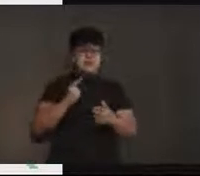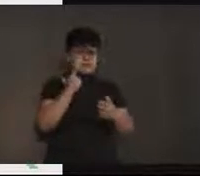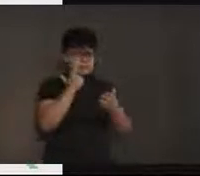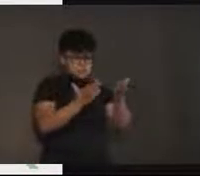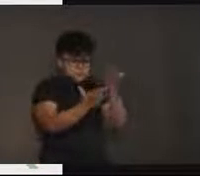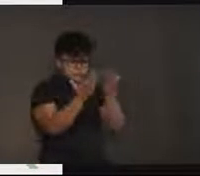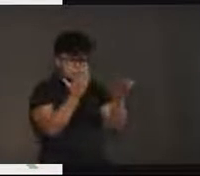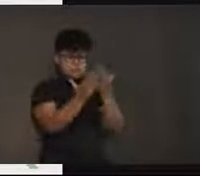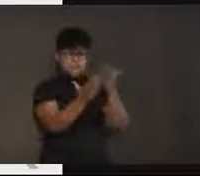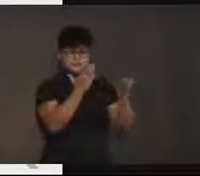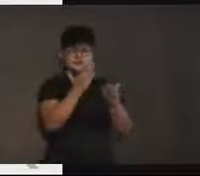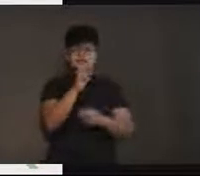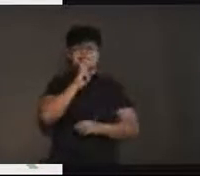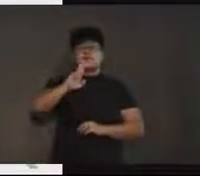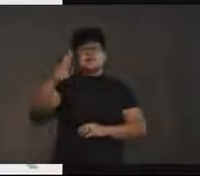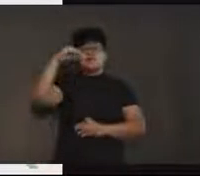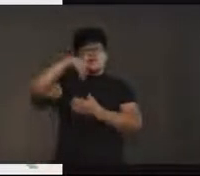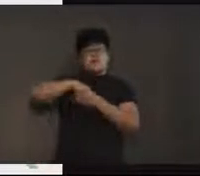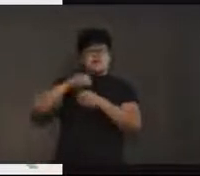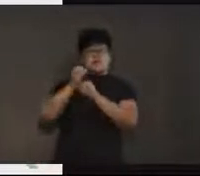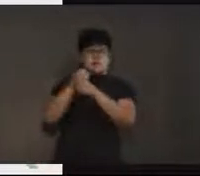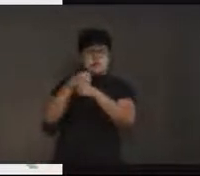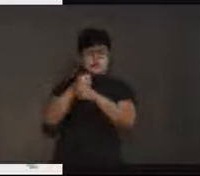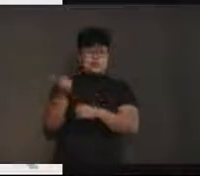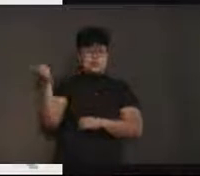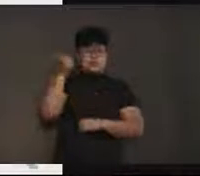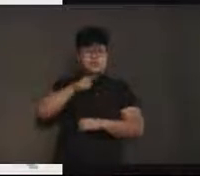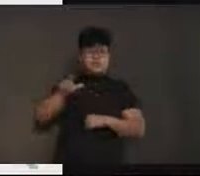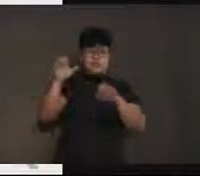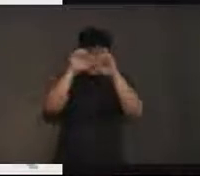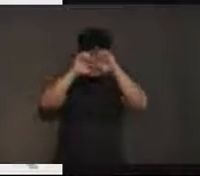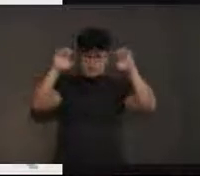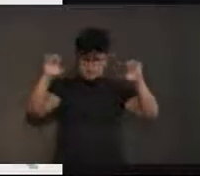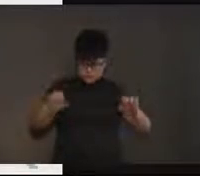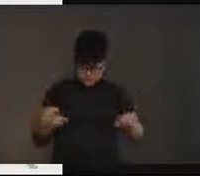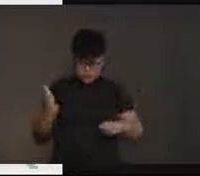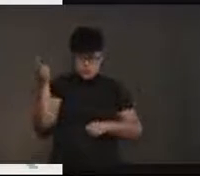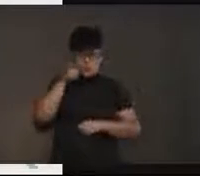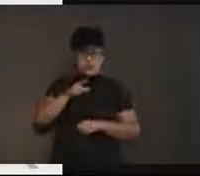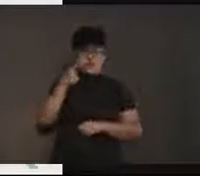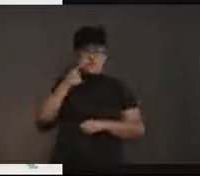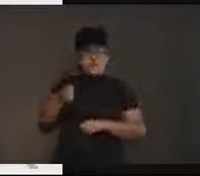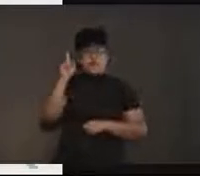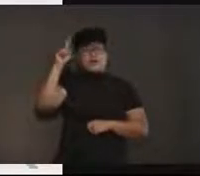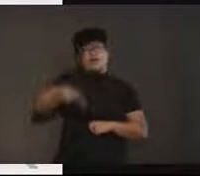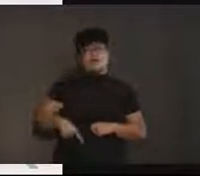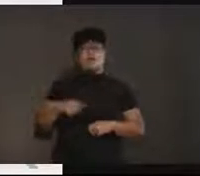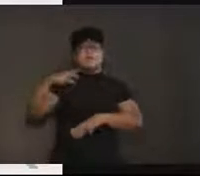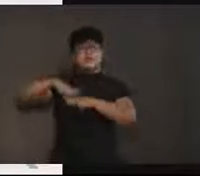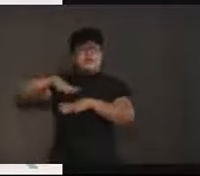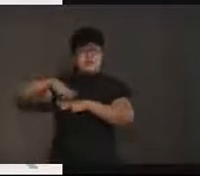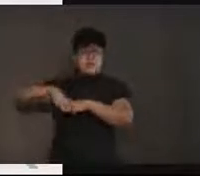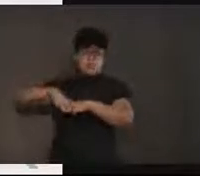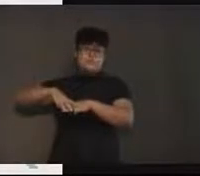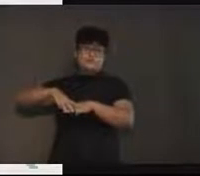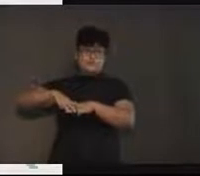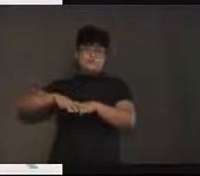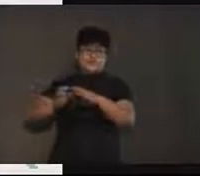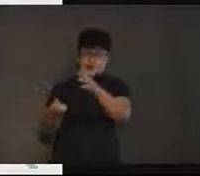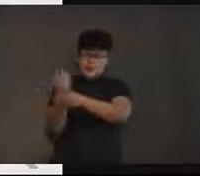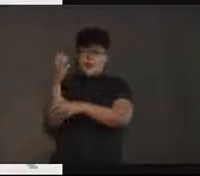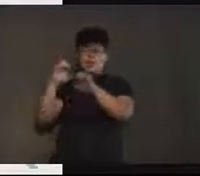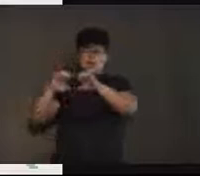quem vai tentar modelar aquilo no equação para que represente aquilo que está sendo visto é o matemático então